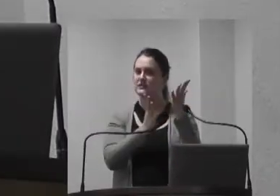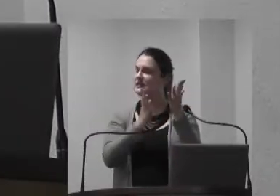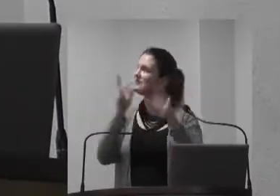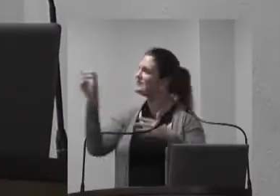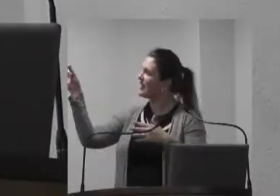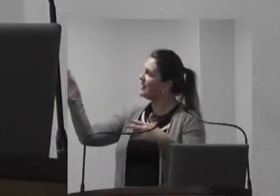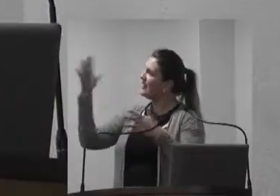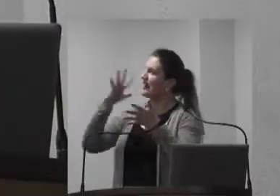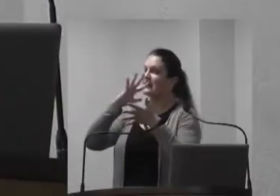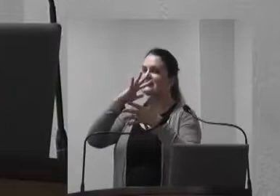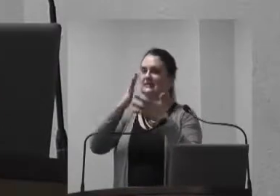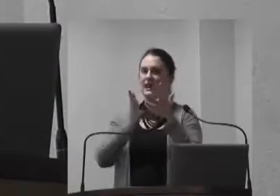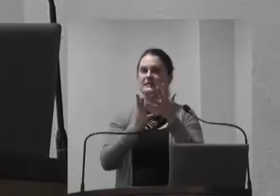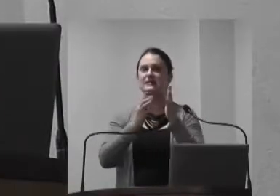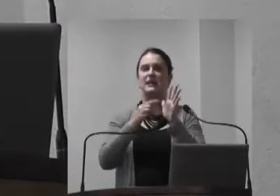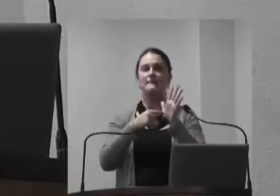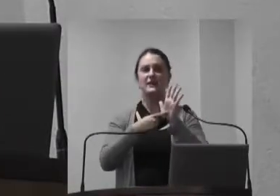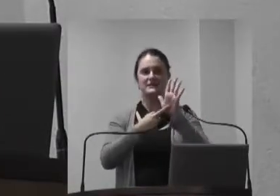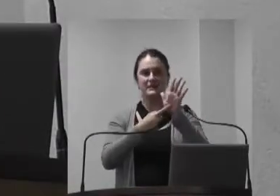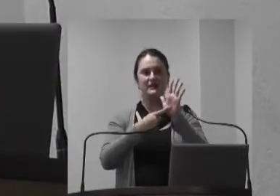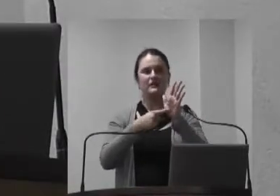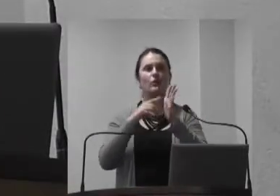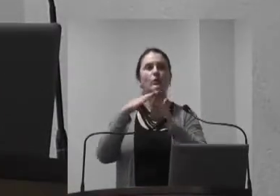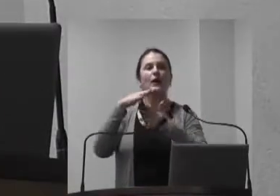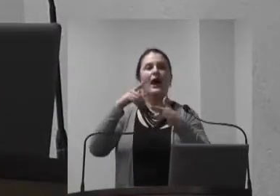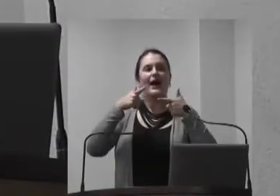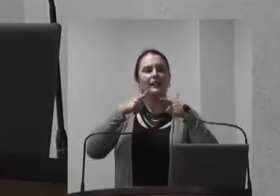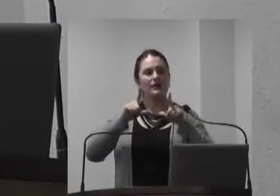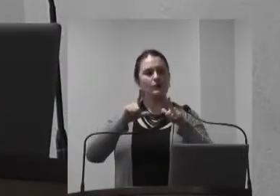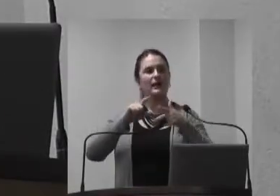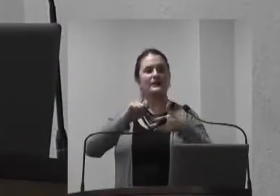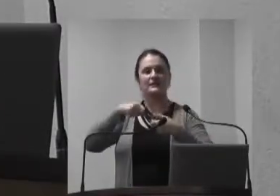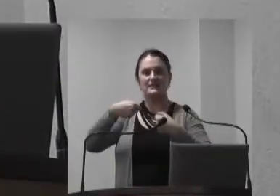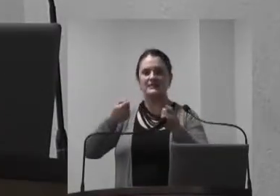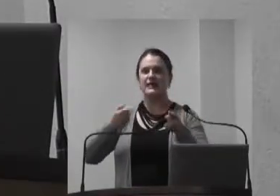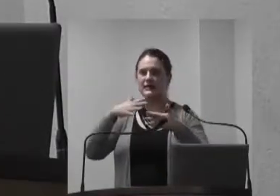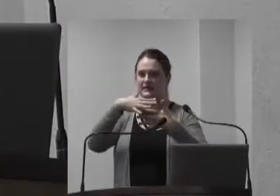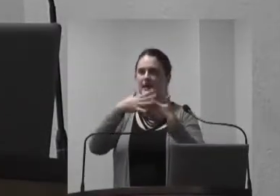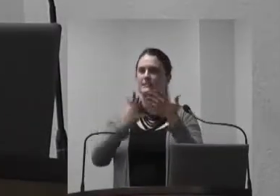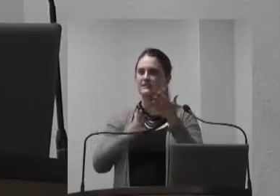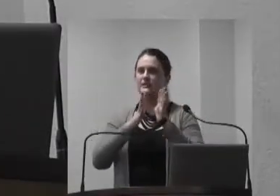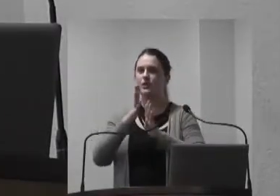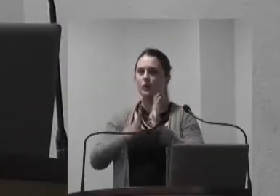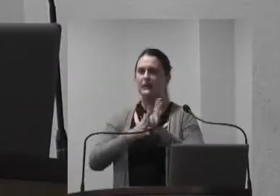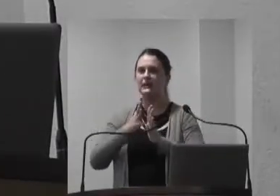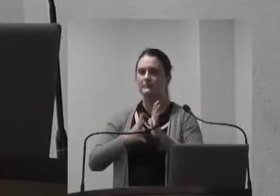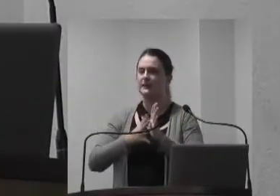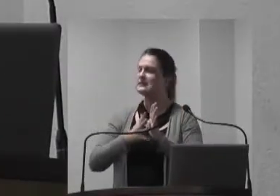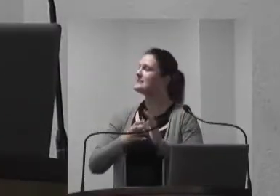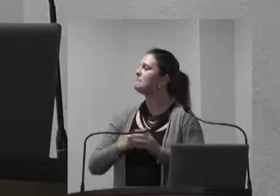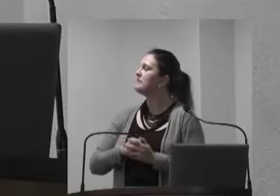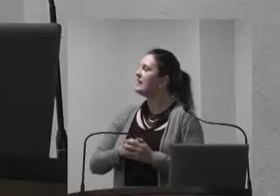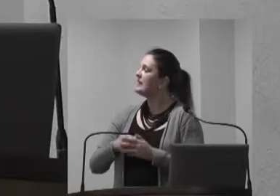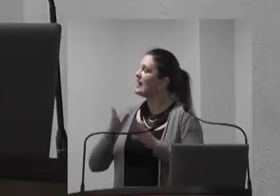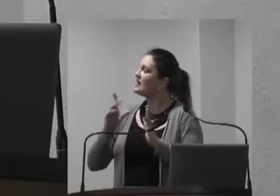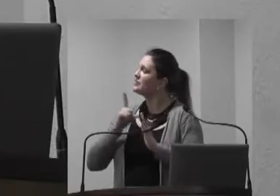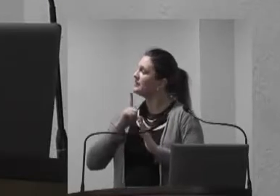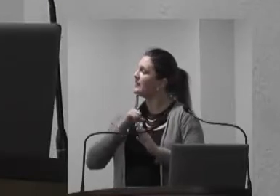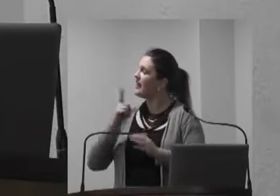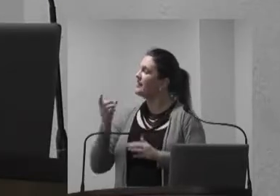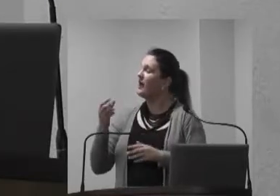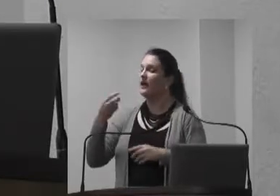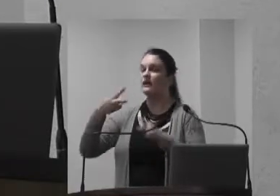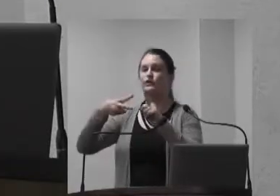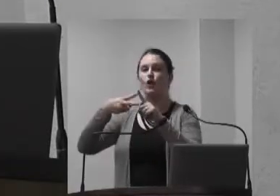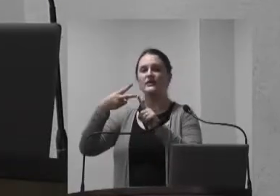as mãozinhas, né, em sinais que representam a língua, né, de sinais que representam a Libras. E aí a